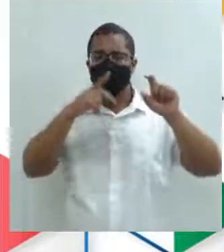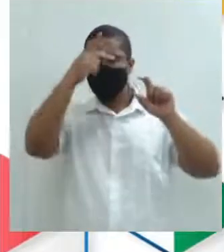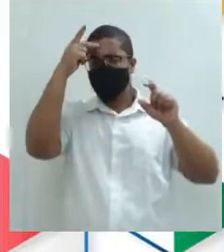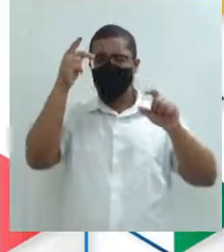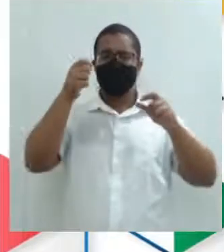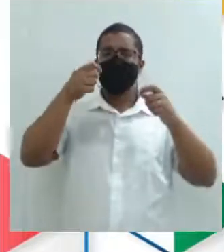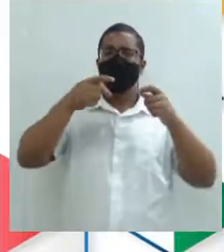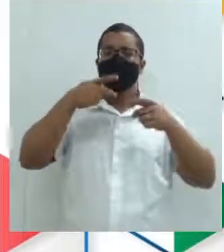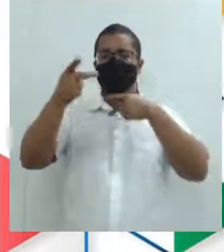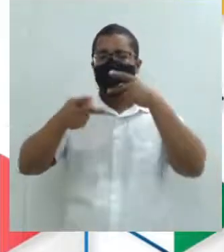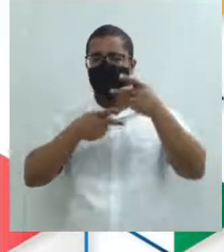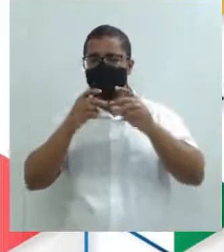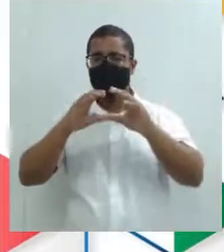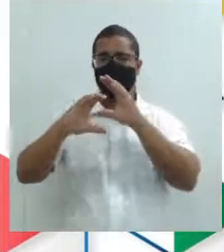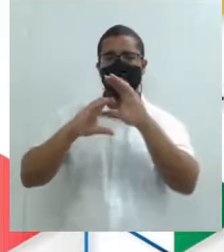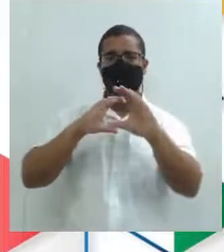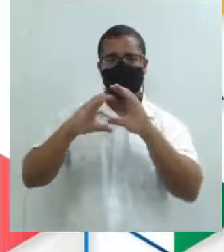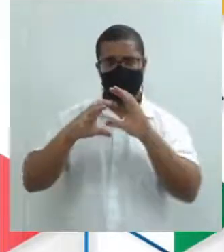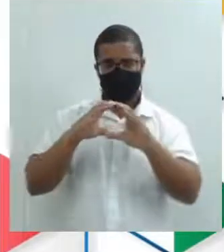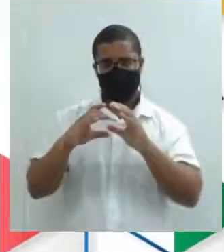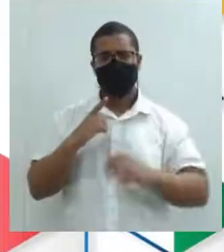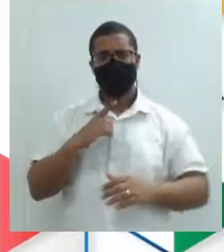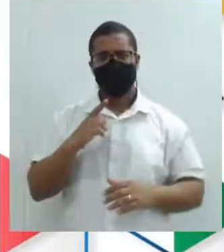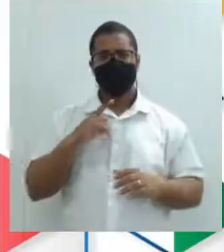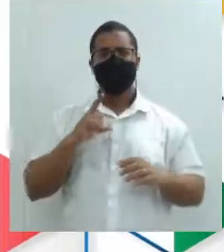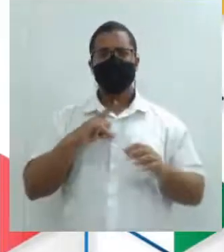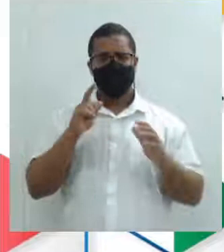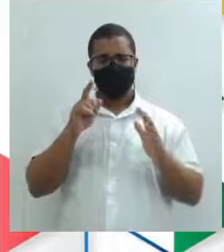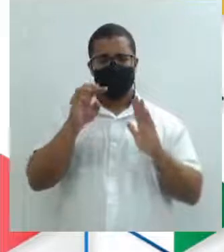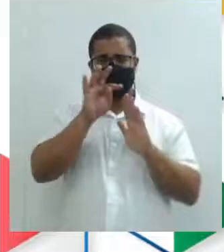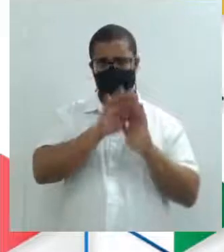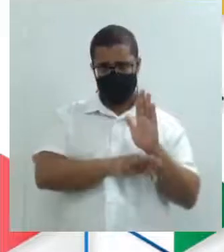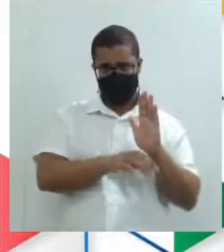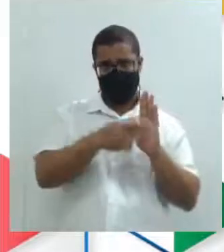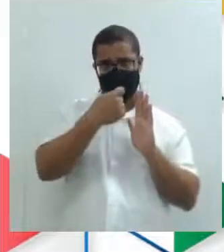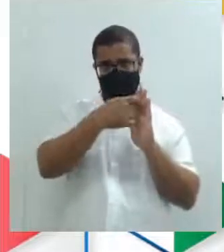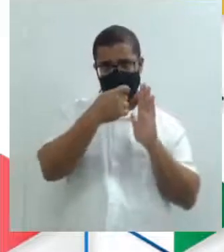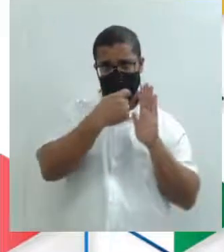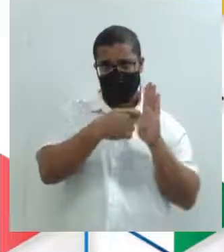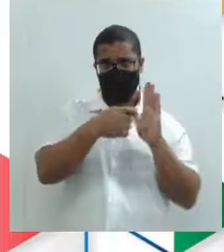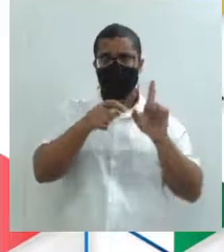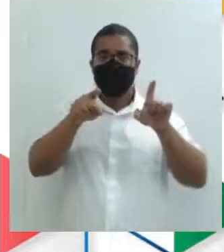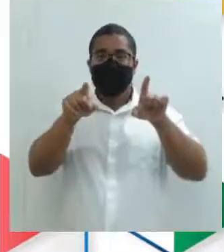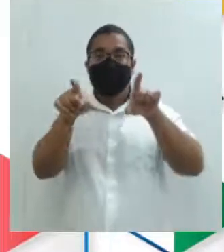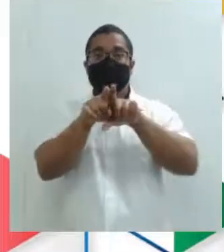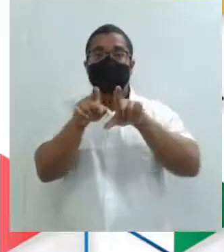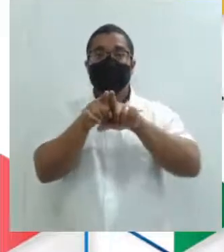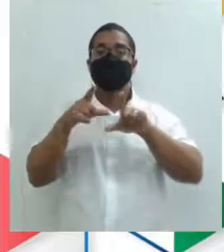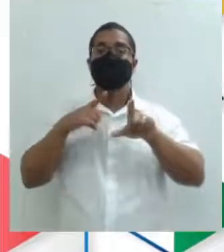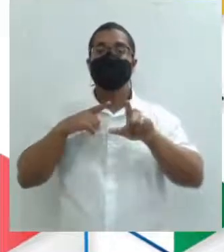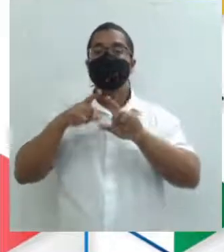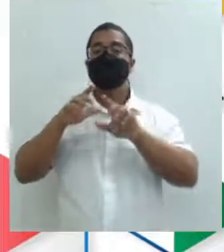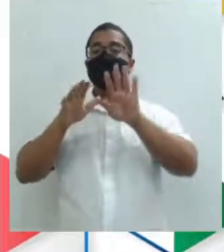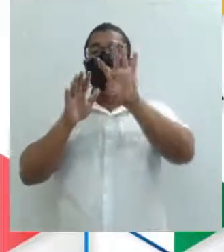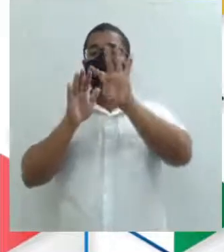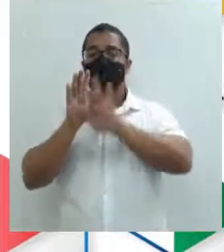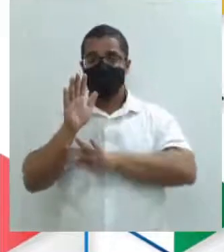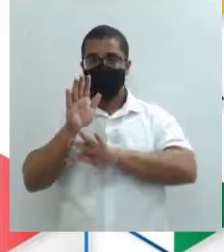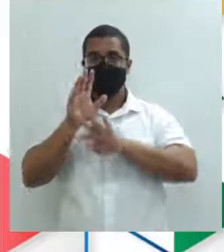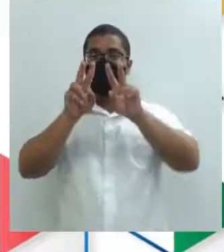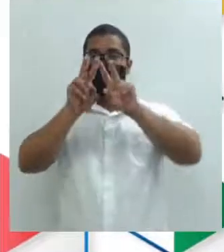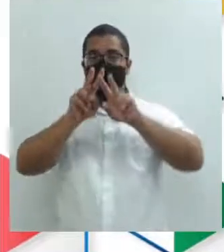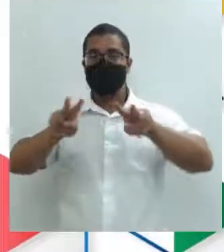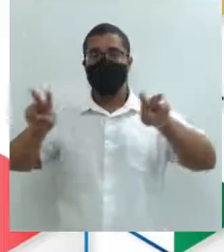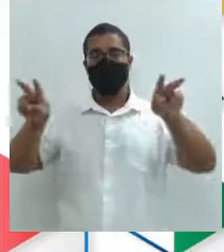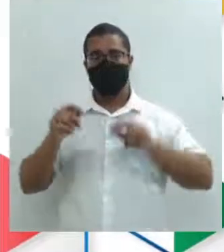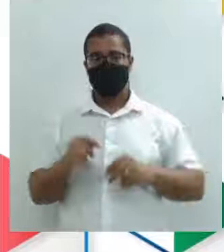ele se comunica, nós temos ali a parte verbal, como também nós temos a parte visual.